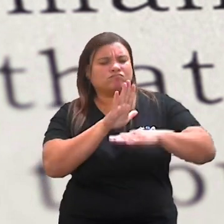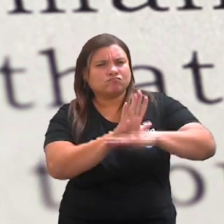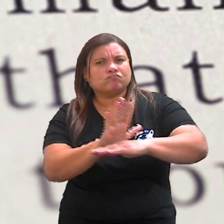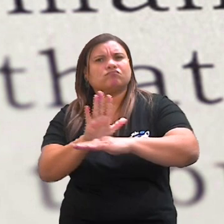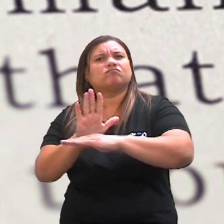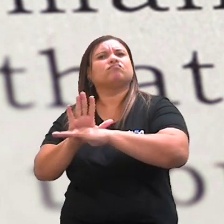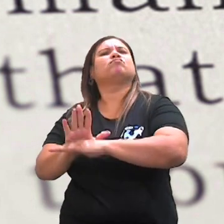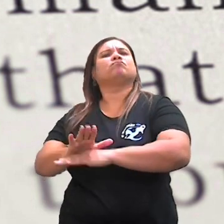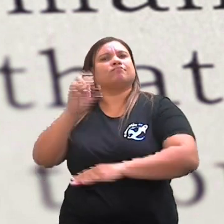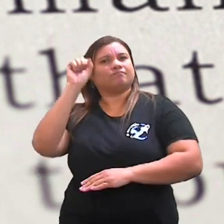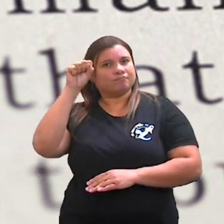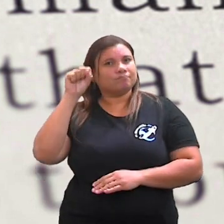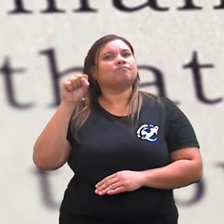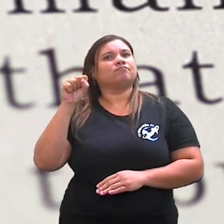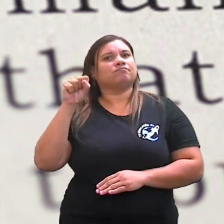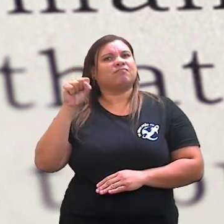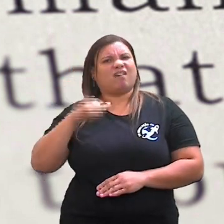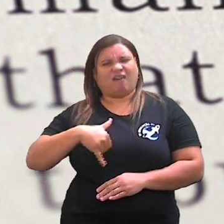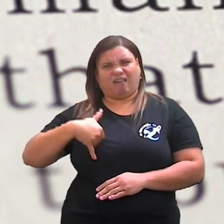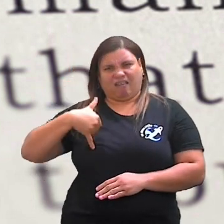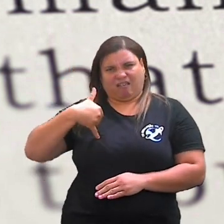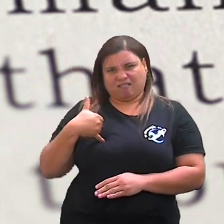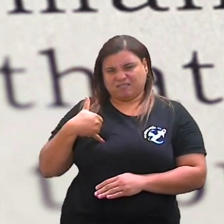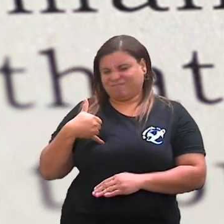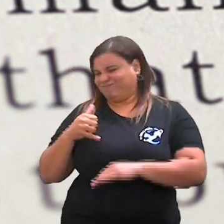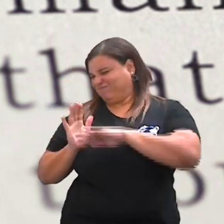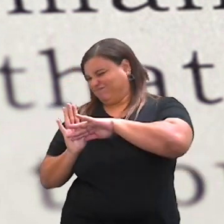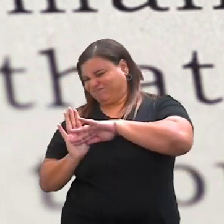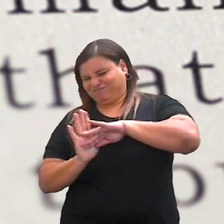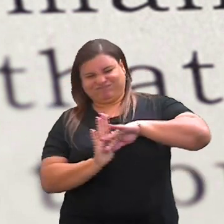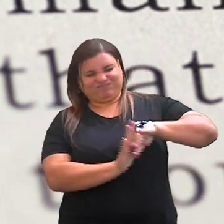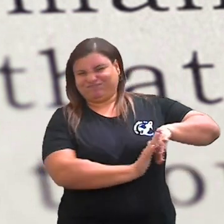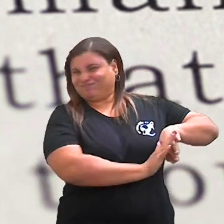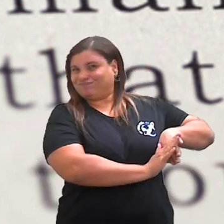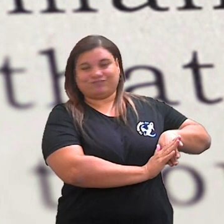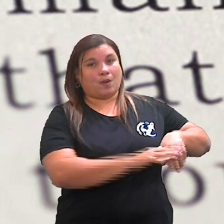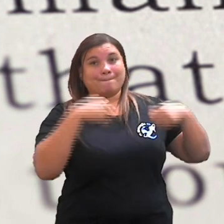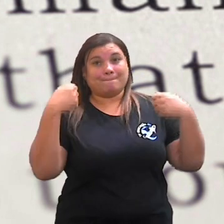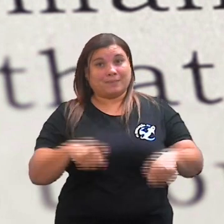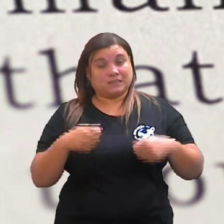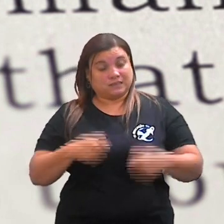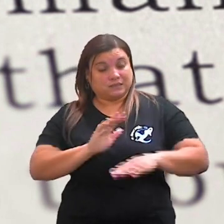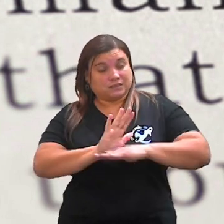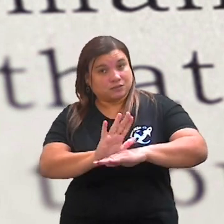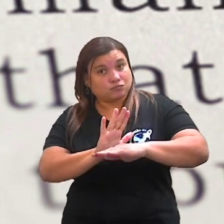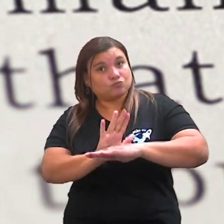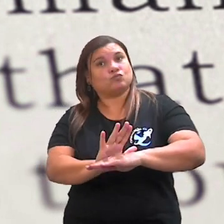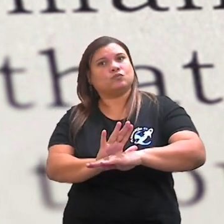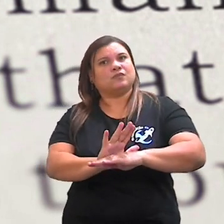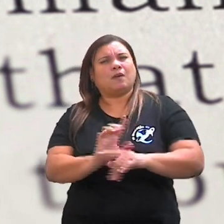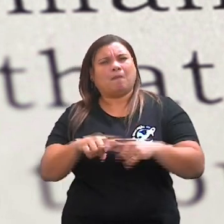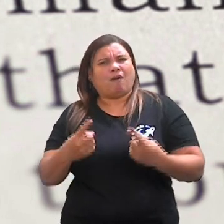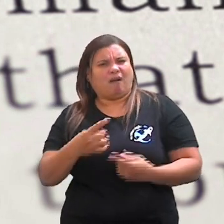não por egoísmo, não por vantagem pessoal ou por medo, mas em função de